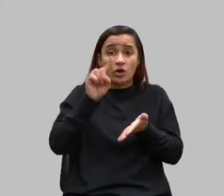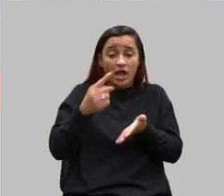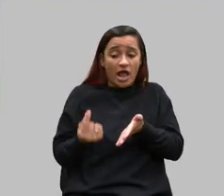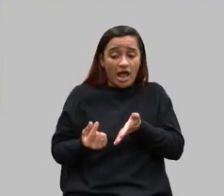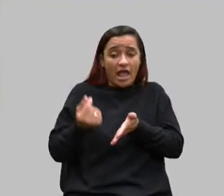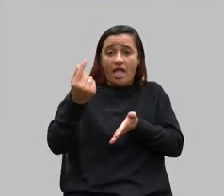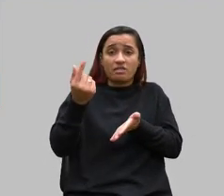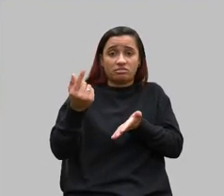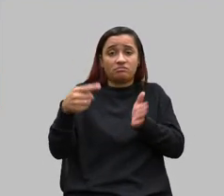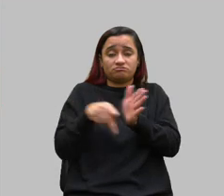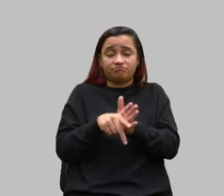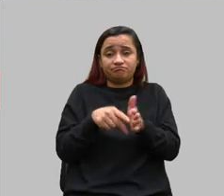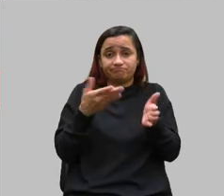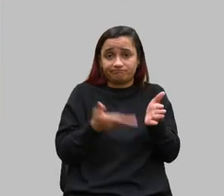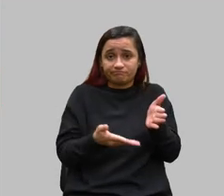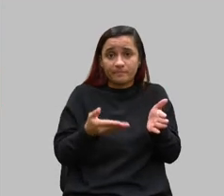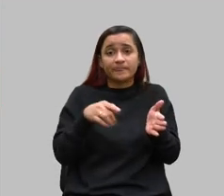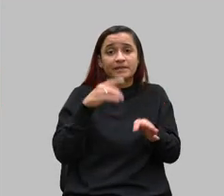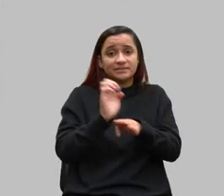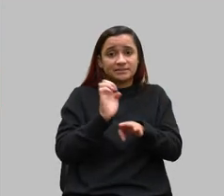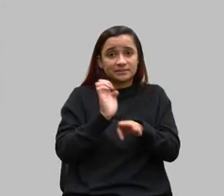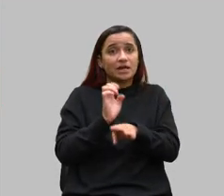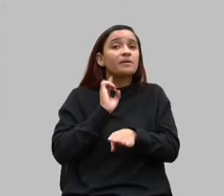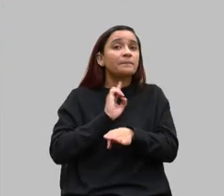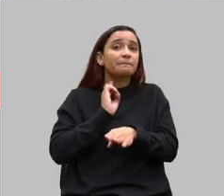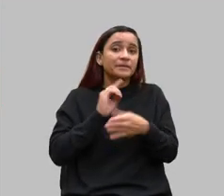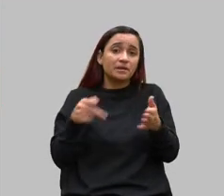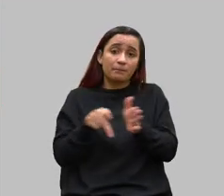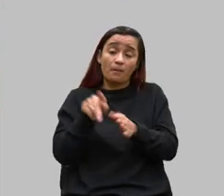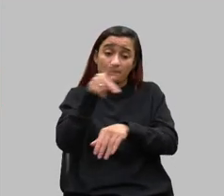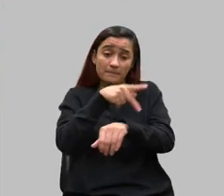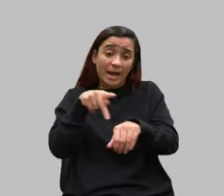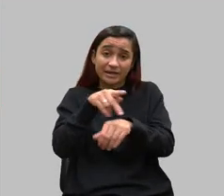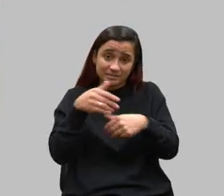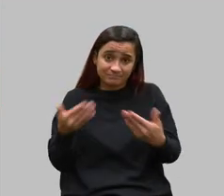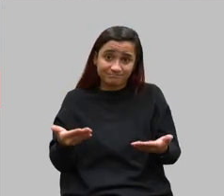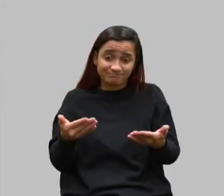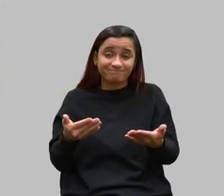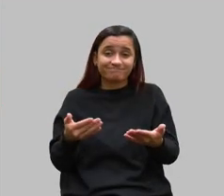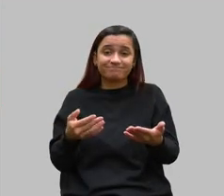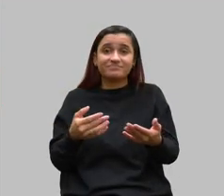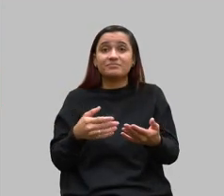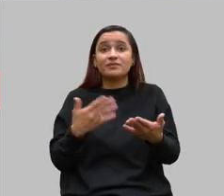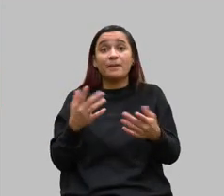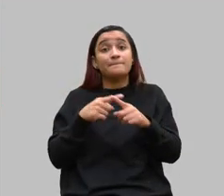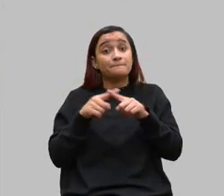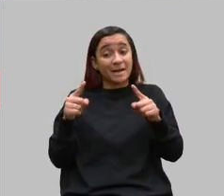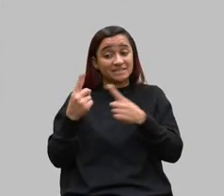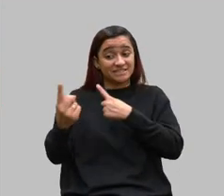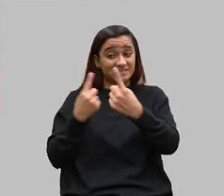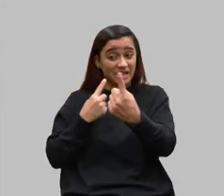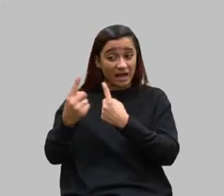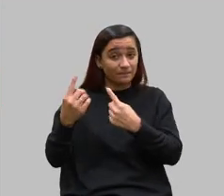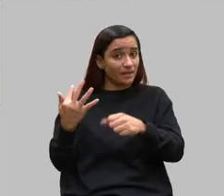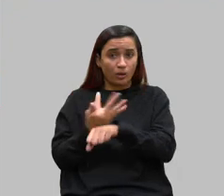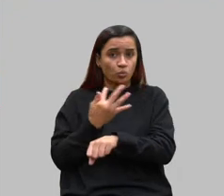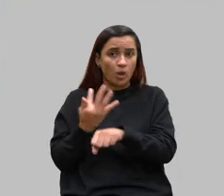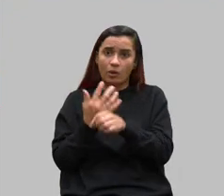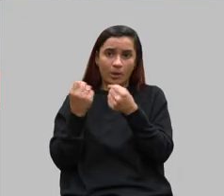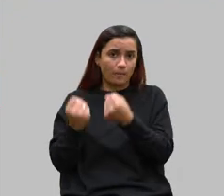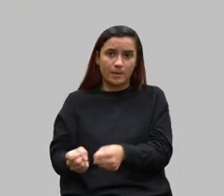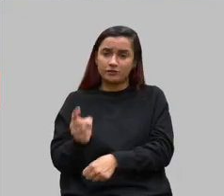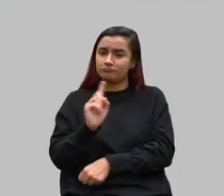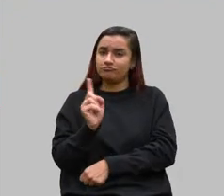para pro nosso estado pro nosso país Então mas Estrada realmente não foi feita para transportar minir